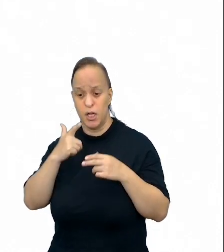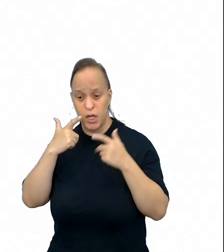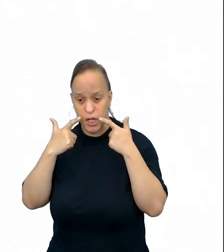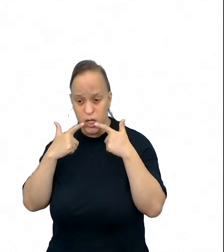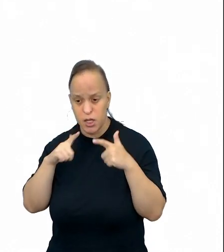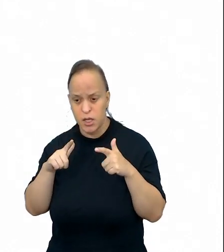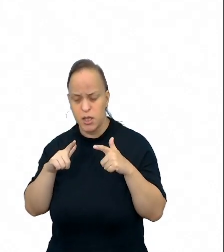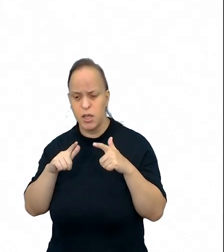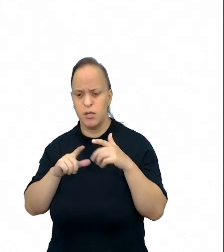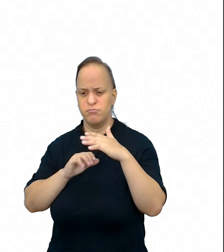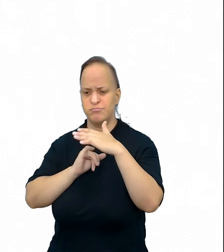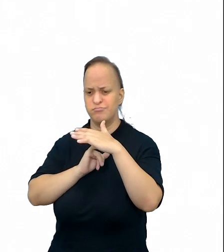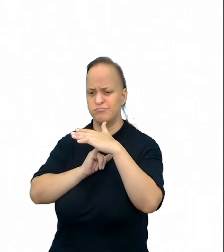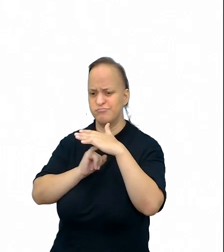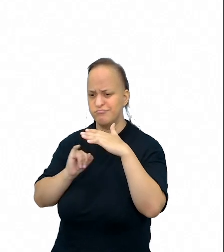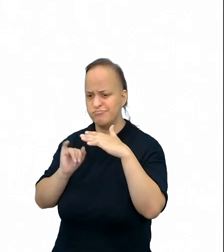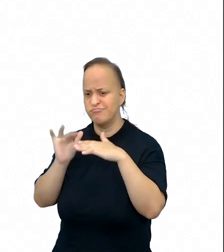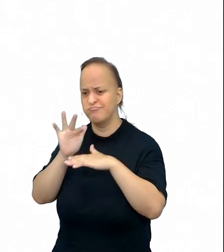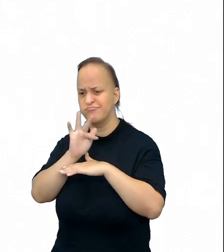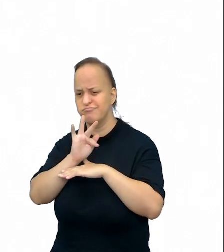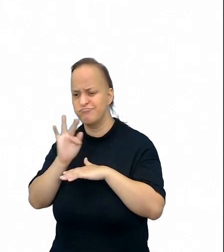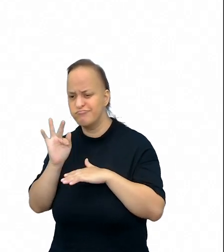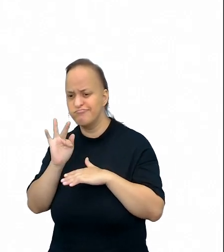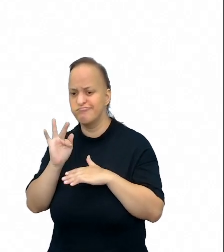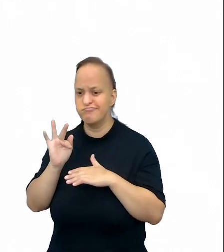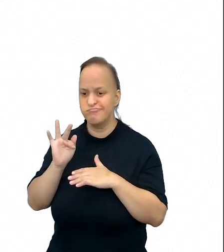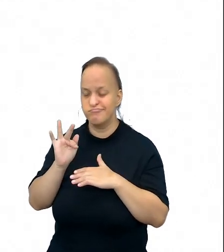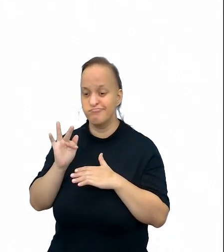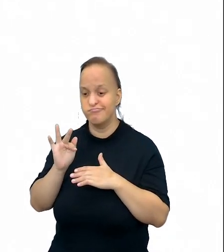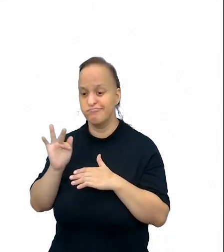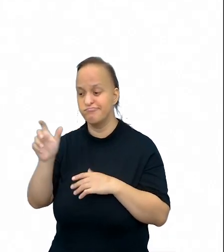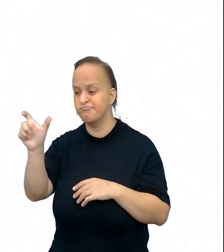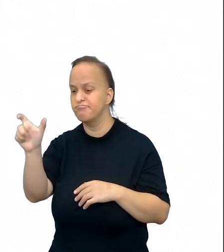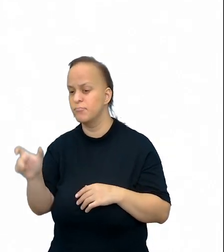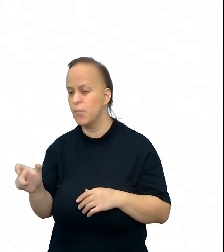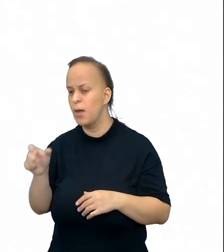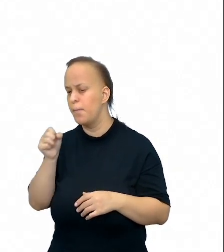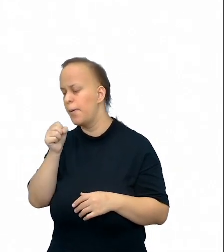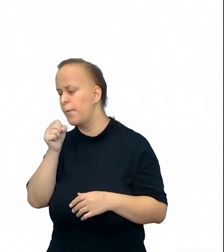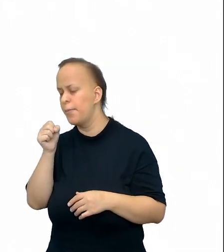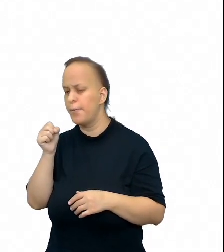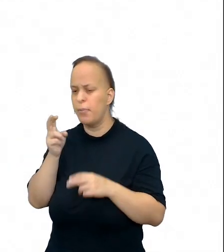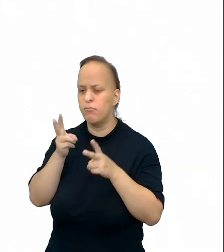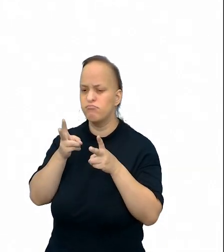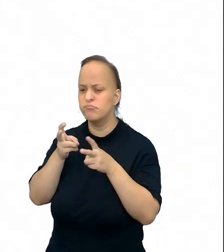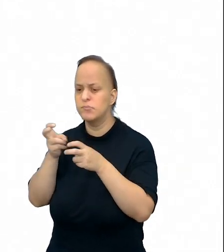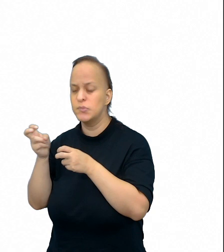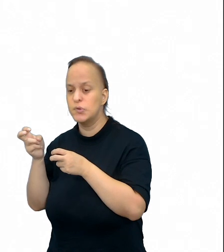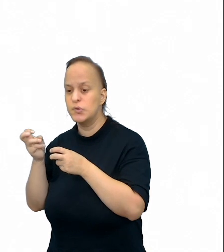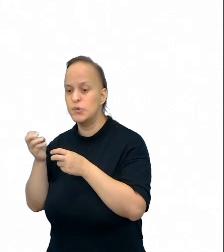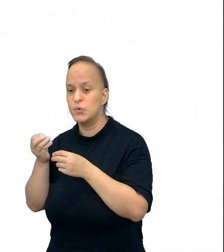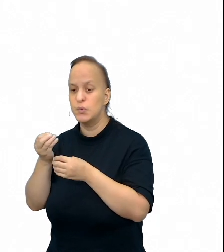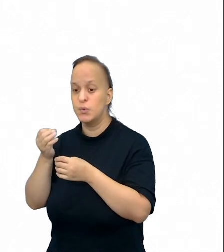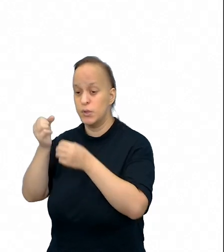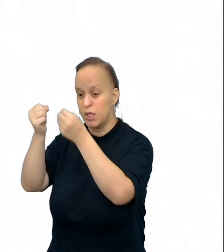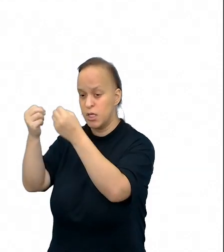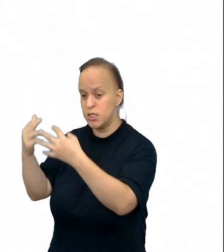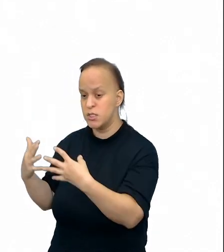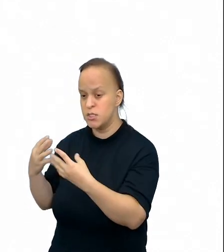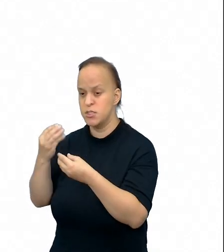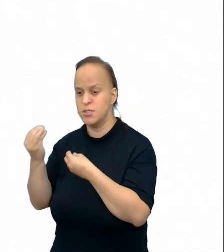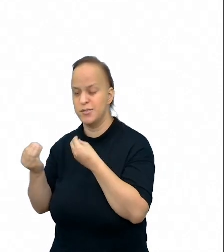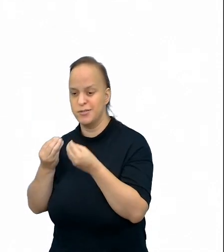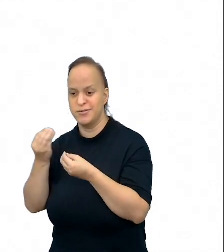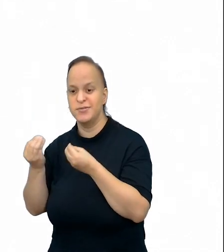permeando, né, a fala do entrevistado e do entrevistador no texto escrito. Na aula, outra gíria